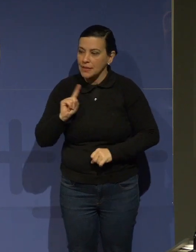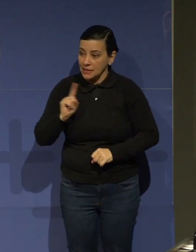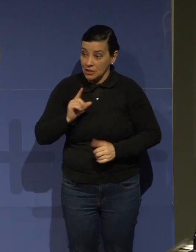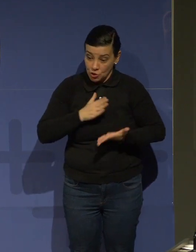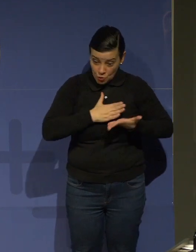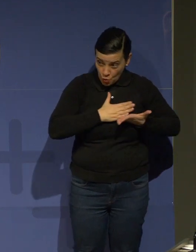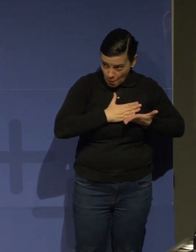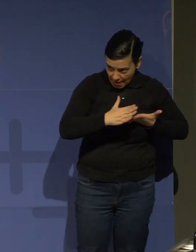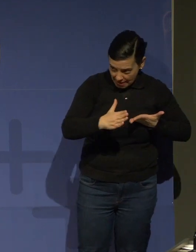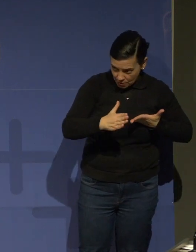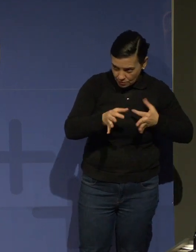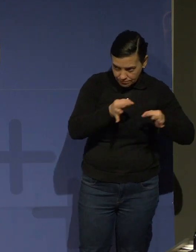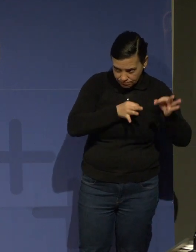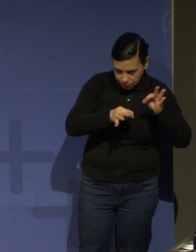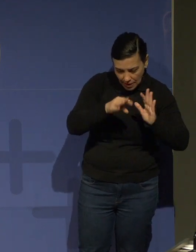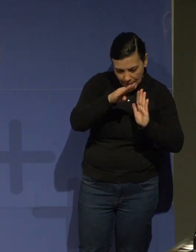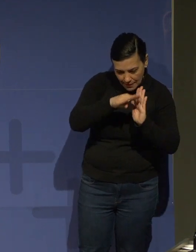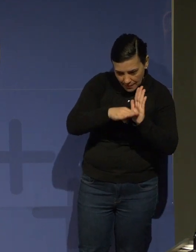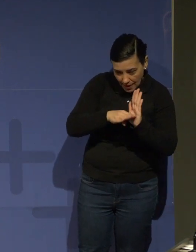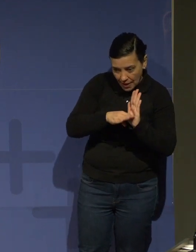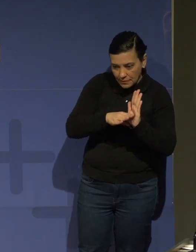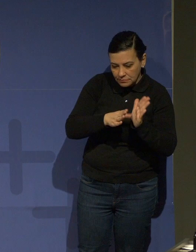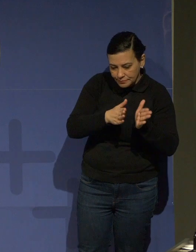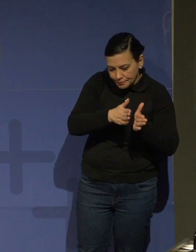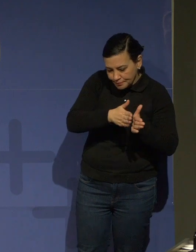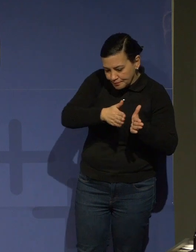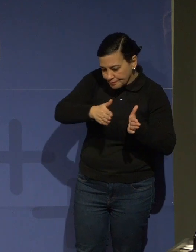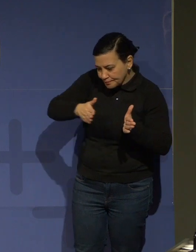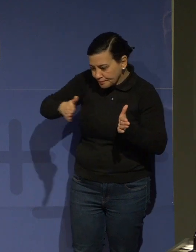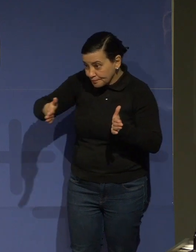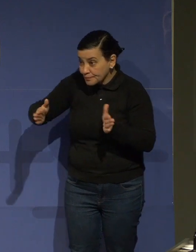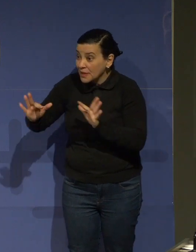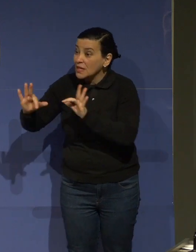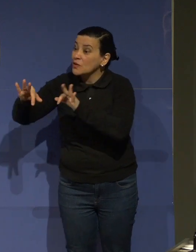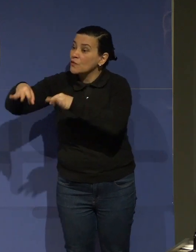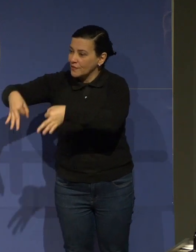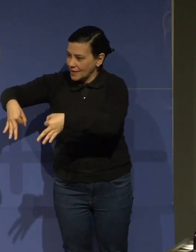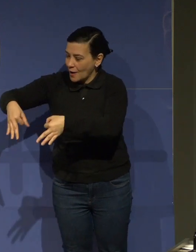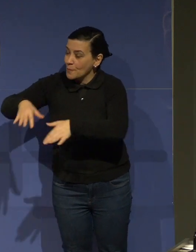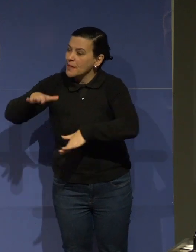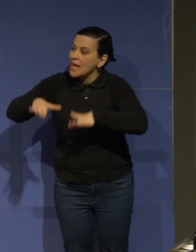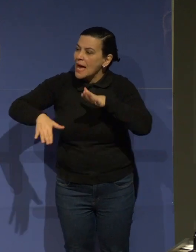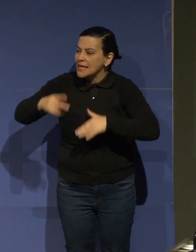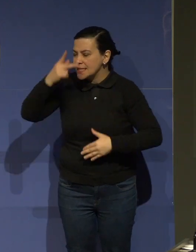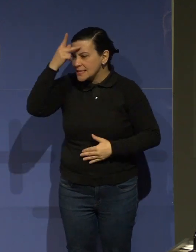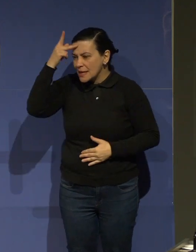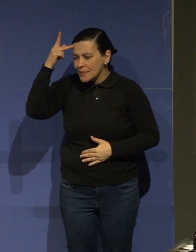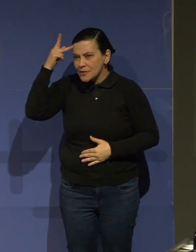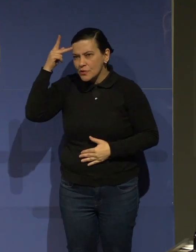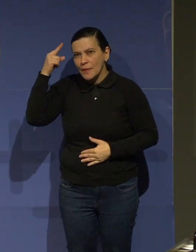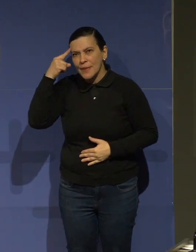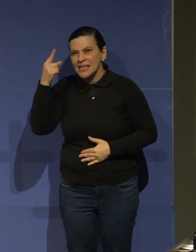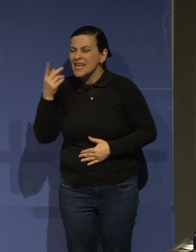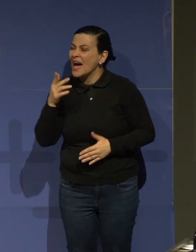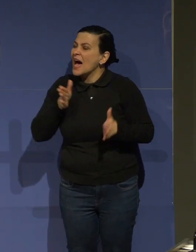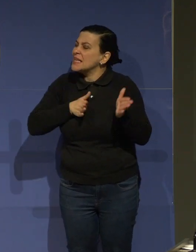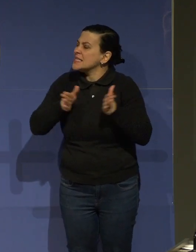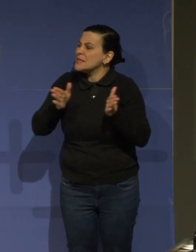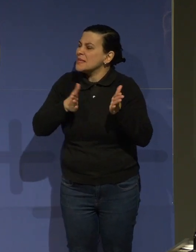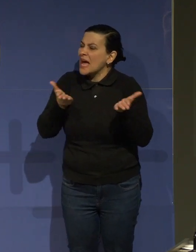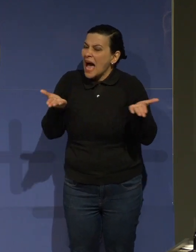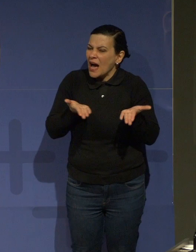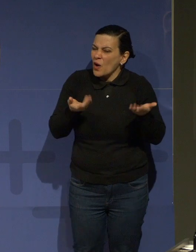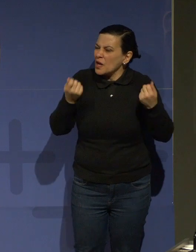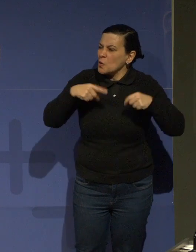final. O durante é importante porque é muito fácil as pessoas começarem a empurrar a acessibilidade para o final do processo de